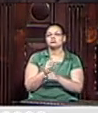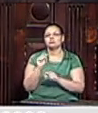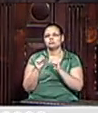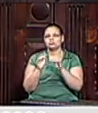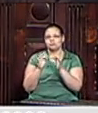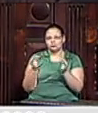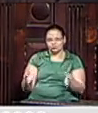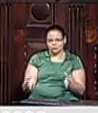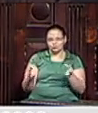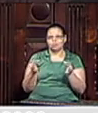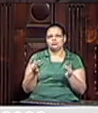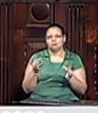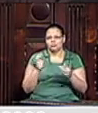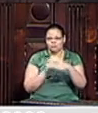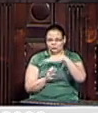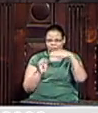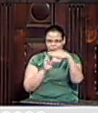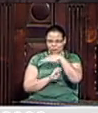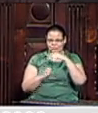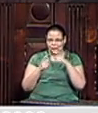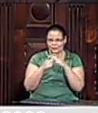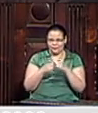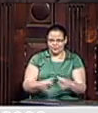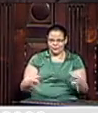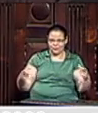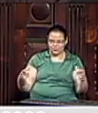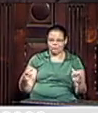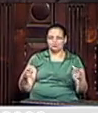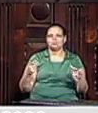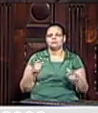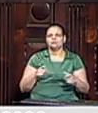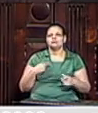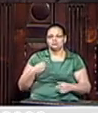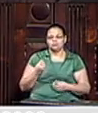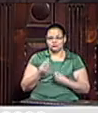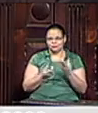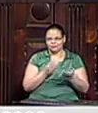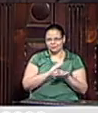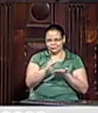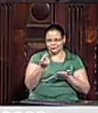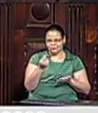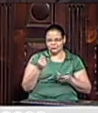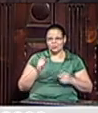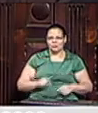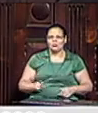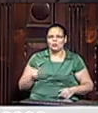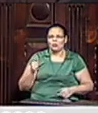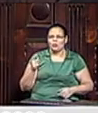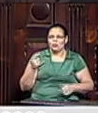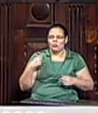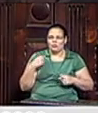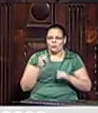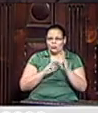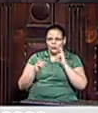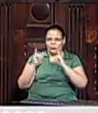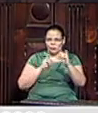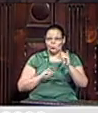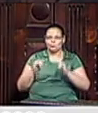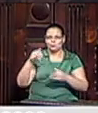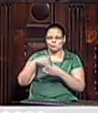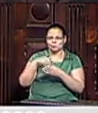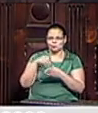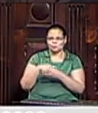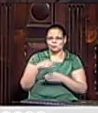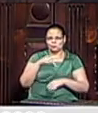a empresa, que é a maior doadora de campanhas eleitorais do país, o grupo